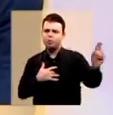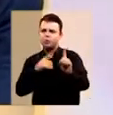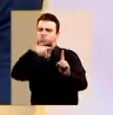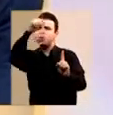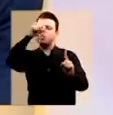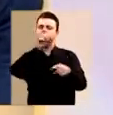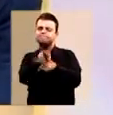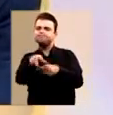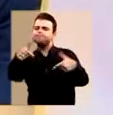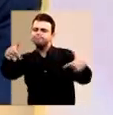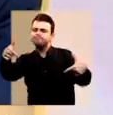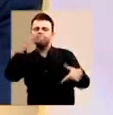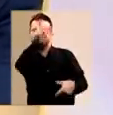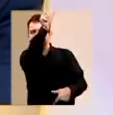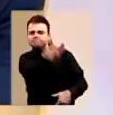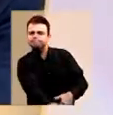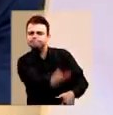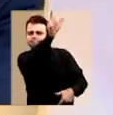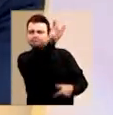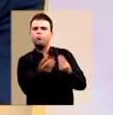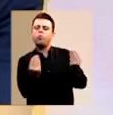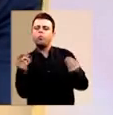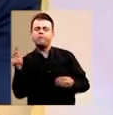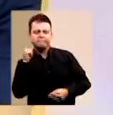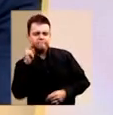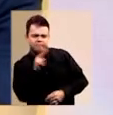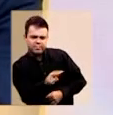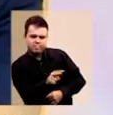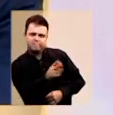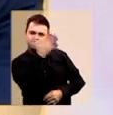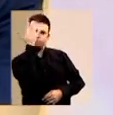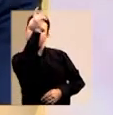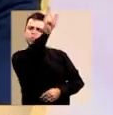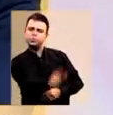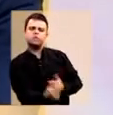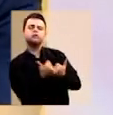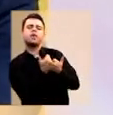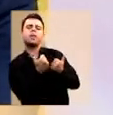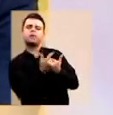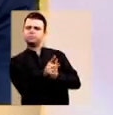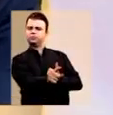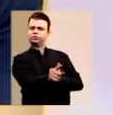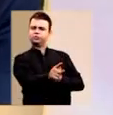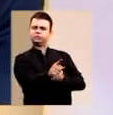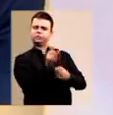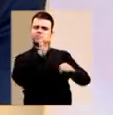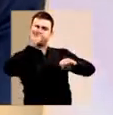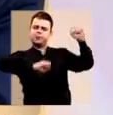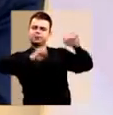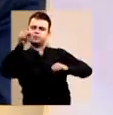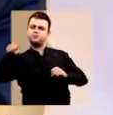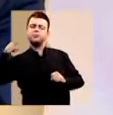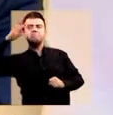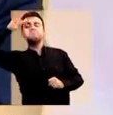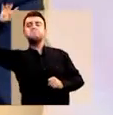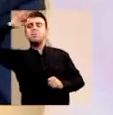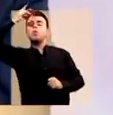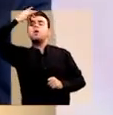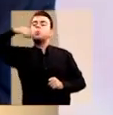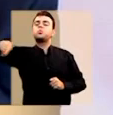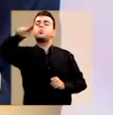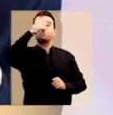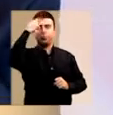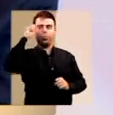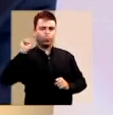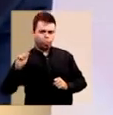candidatos. Né? Como que é isso? Né? Qual que é a imagem que você tem de um gerente de uma determinada empresa? O que vocês pensam? E